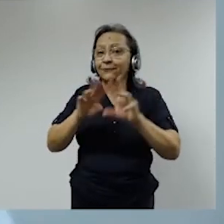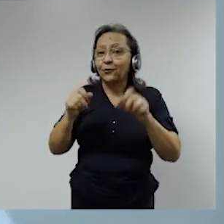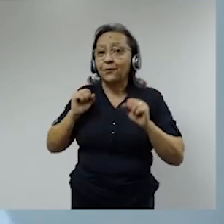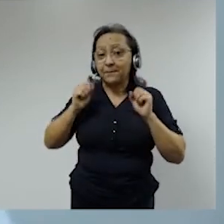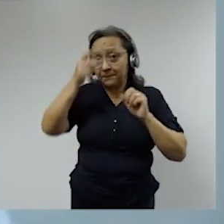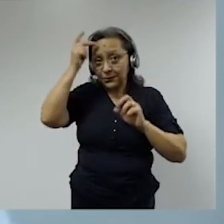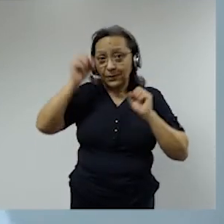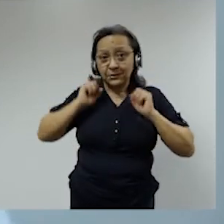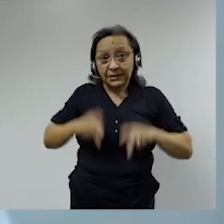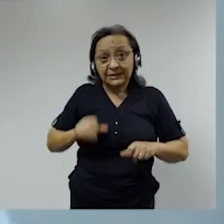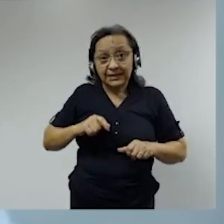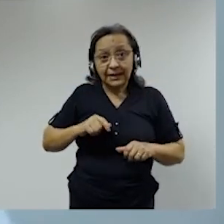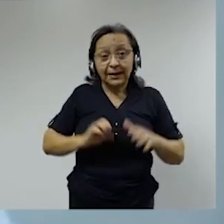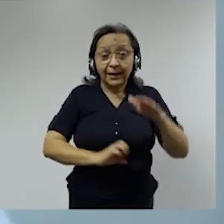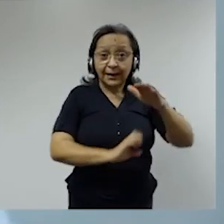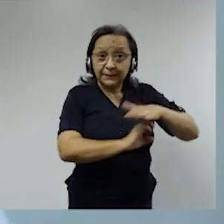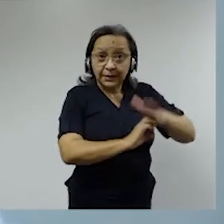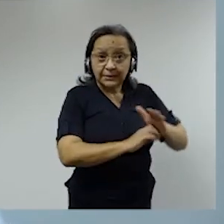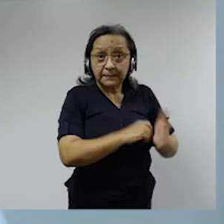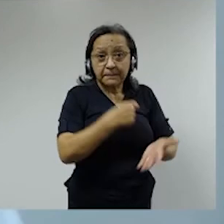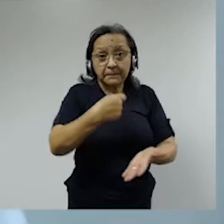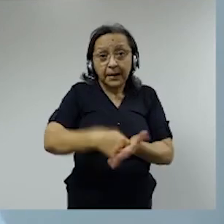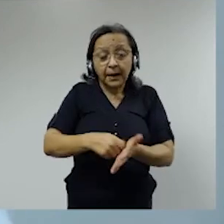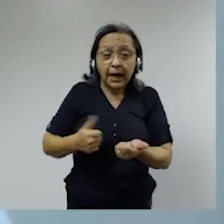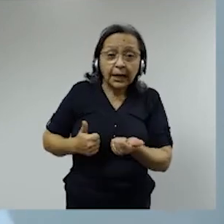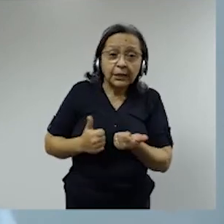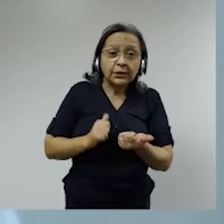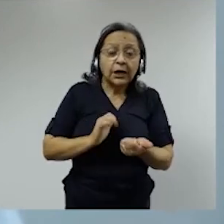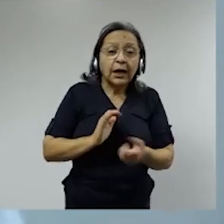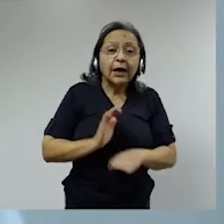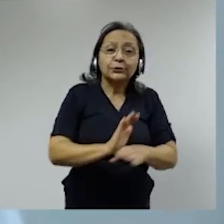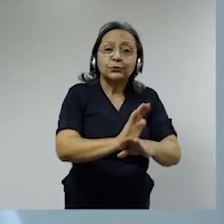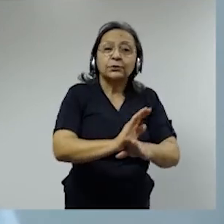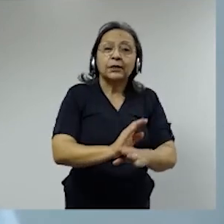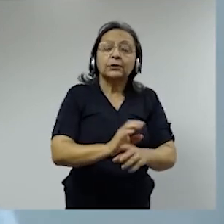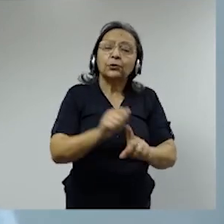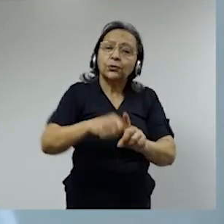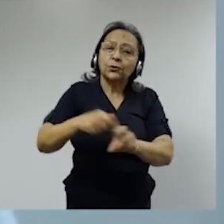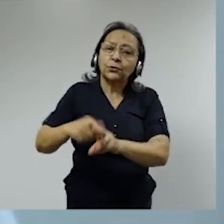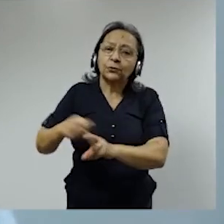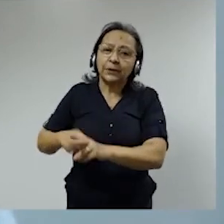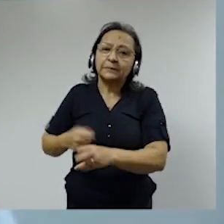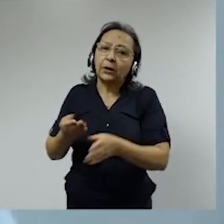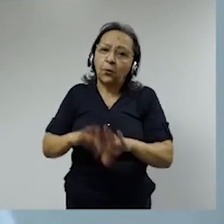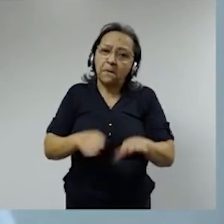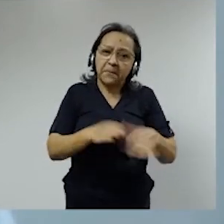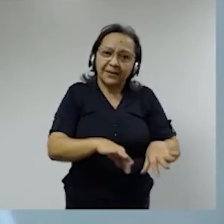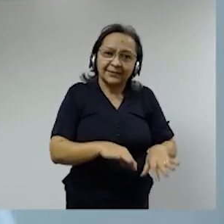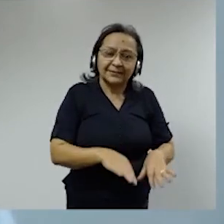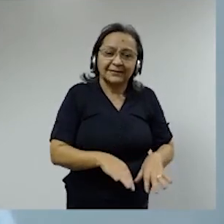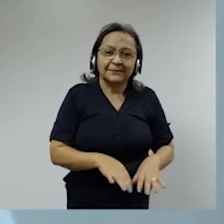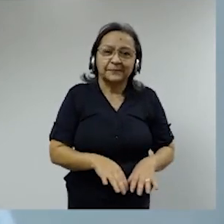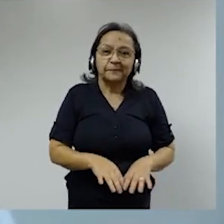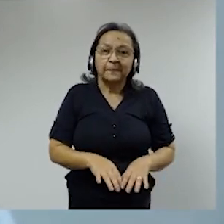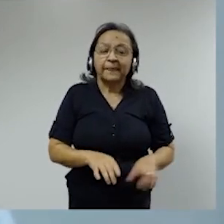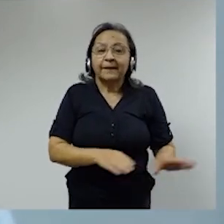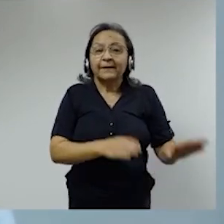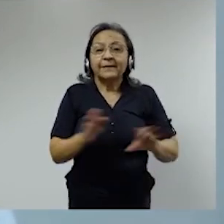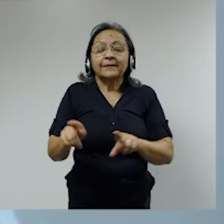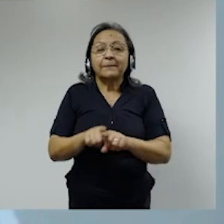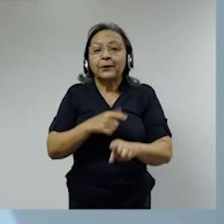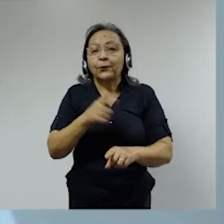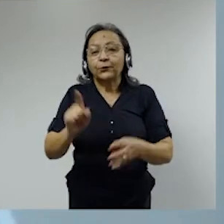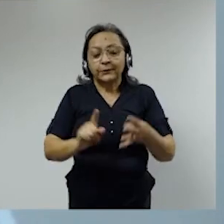o pagamento pelo empregador de ajuda compensatória mensal. Outra questão